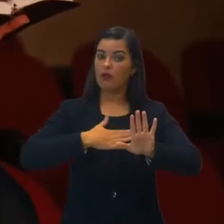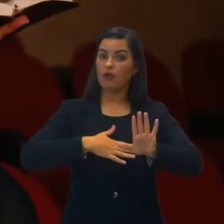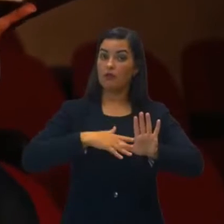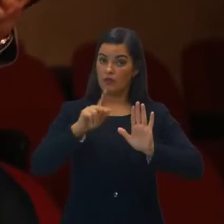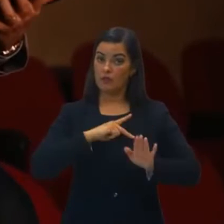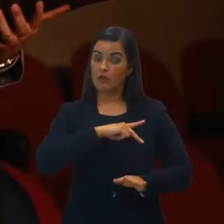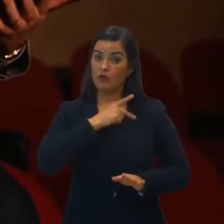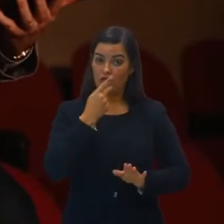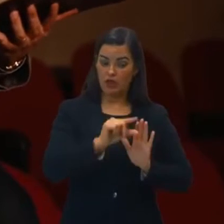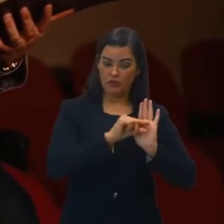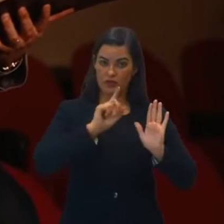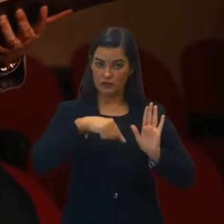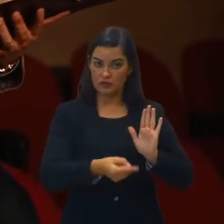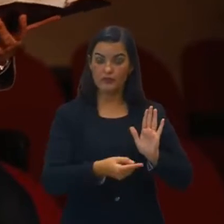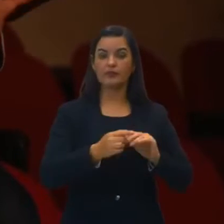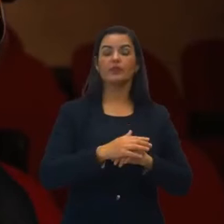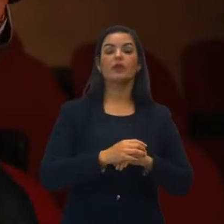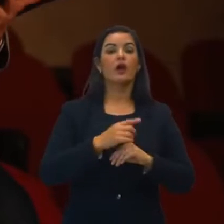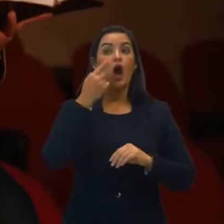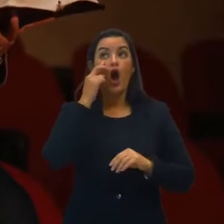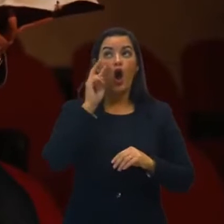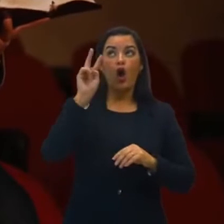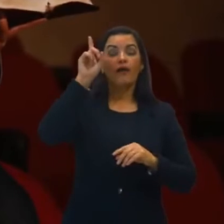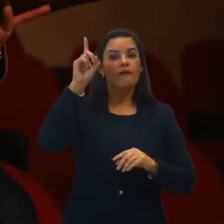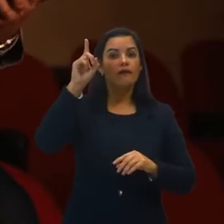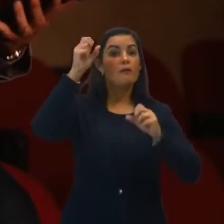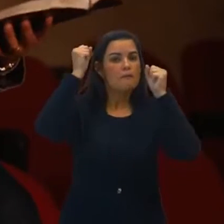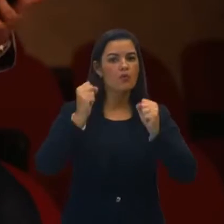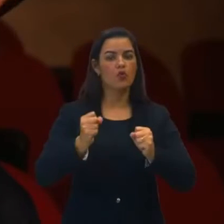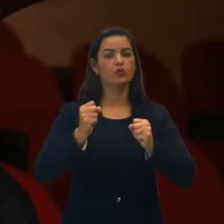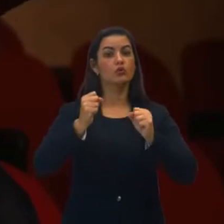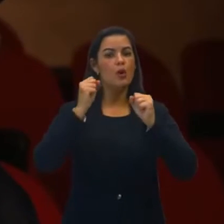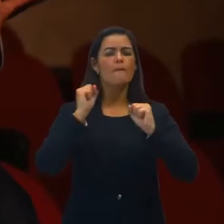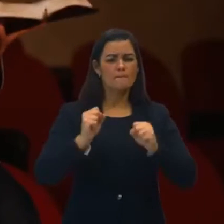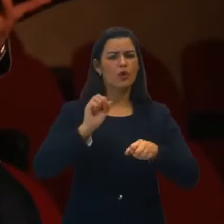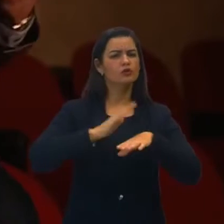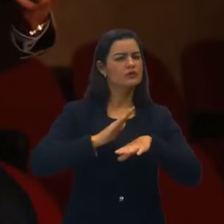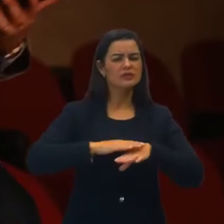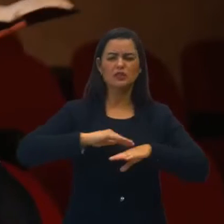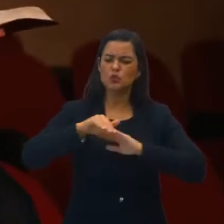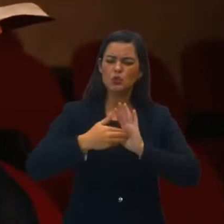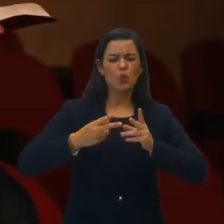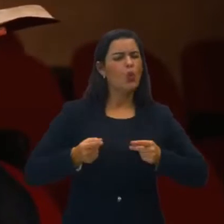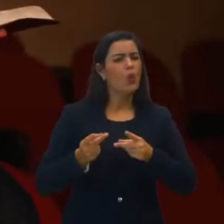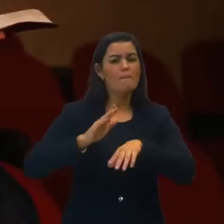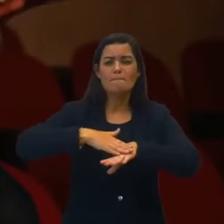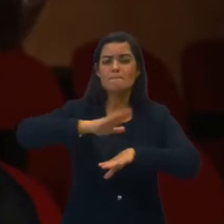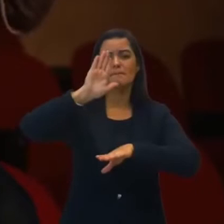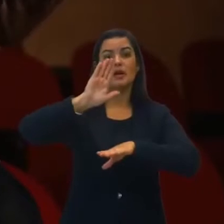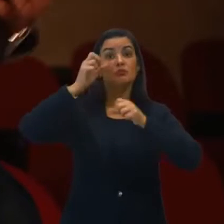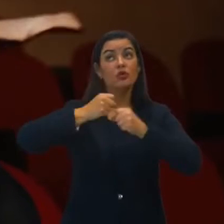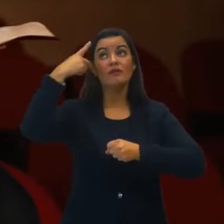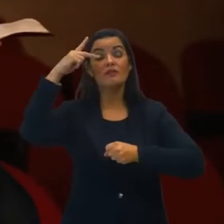Efésios 3:20, ora aquele que é poderoso para fazer infinitamente mais do que tudo quanto pedimos ou pensamos, conforme o seu poder que opera em